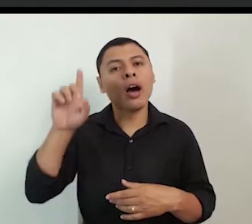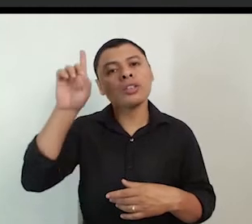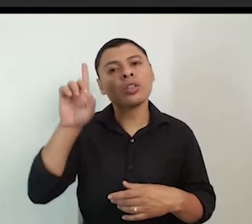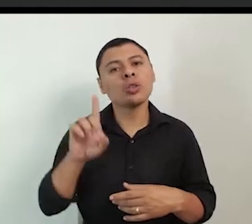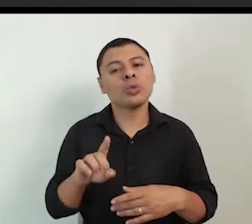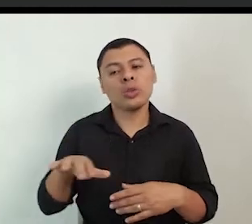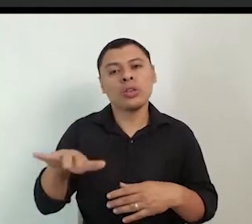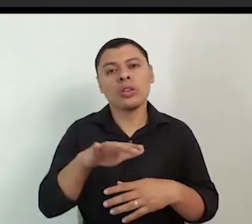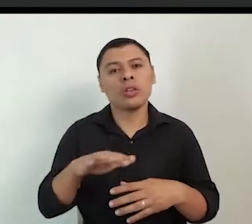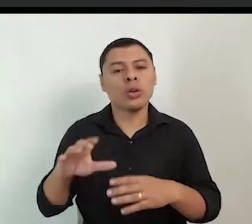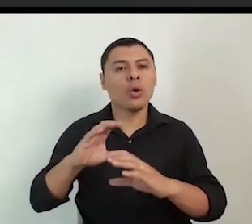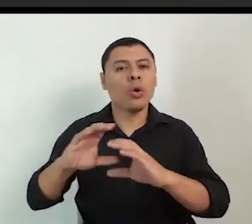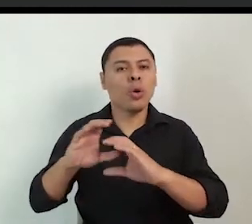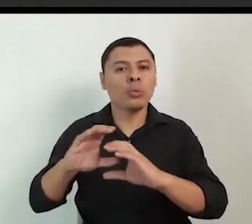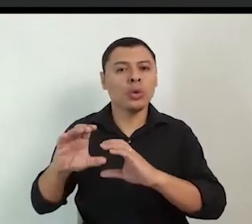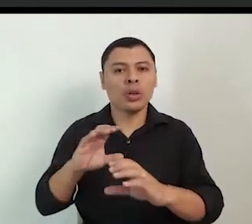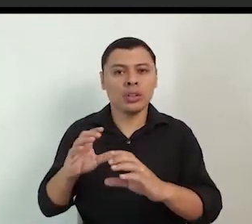Comunicação e Brand